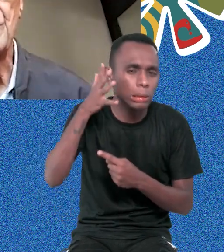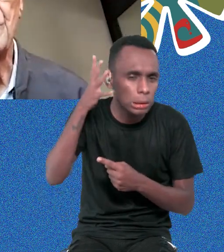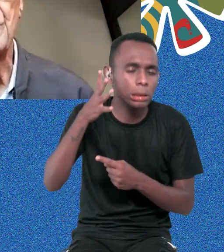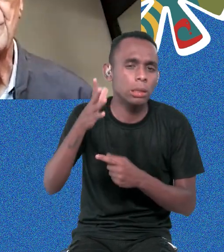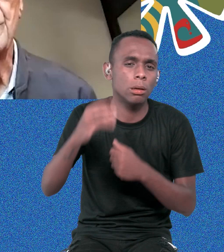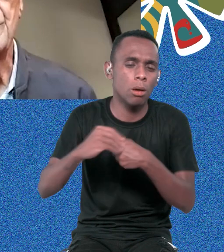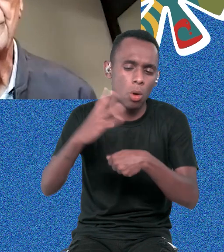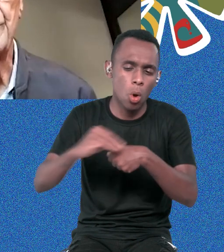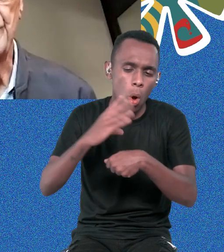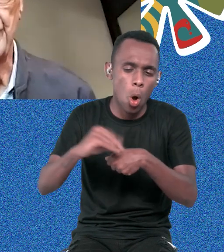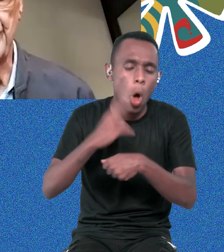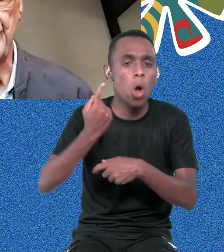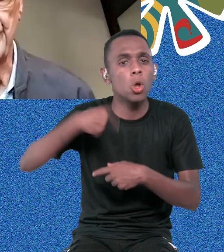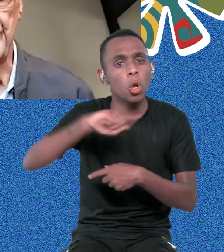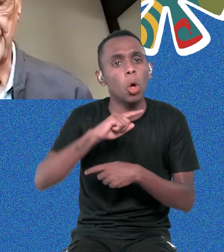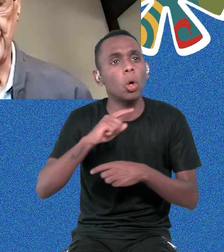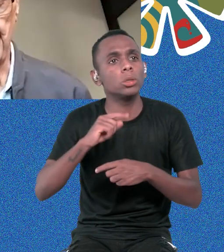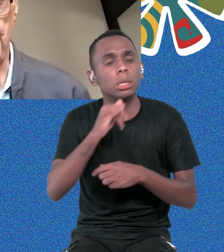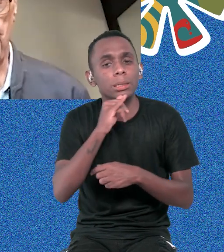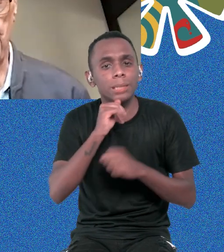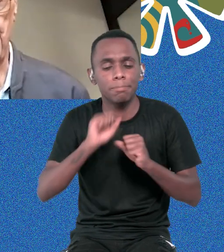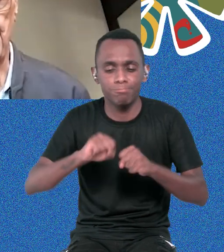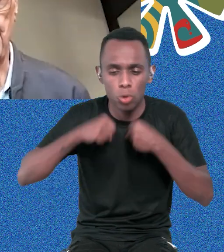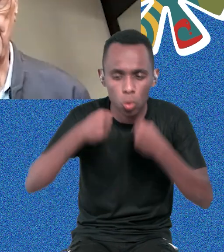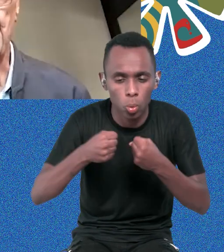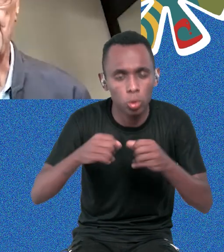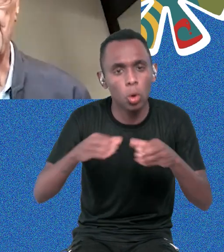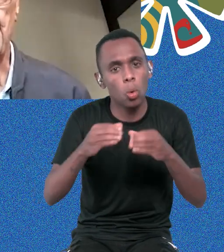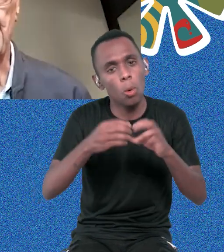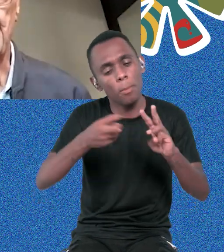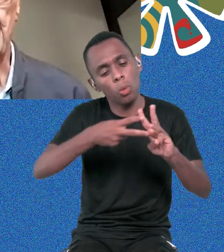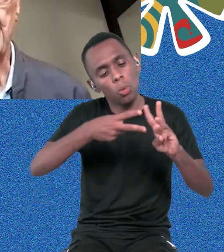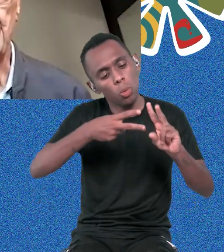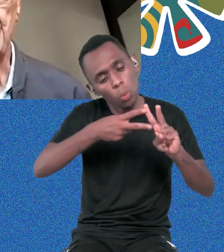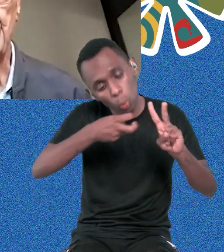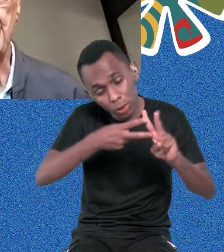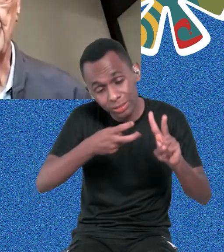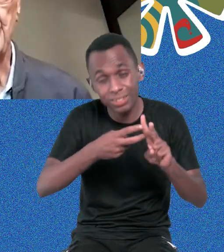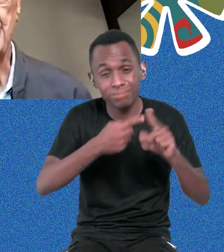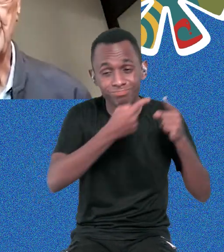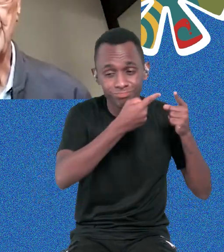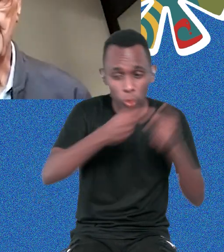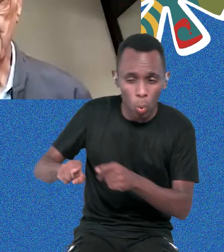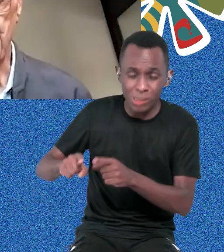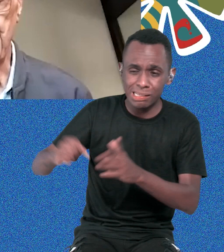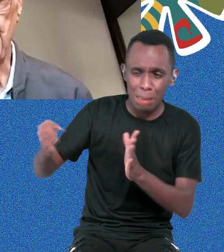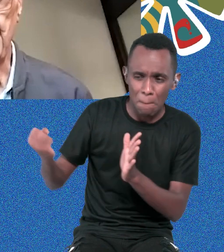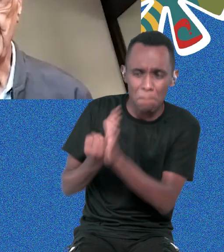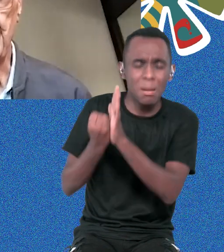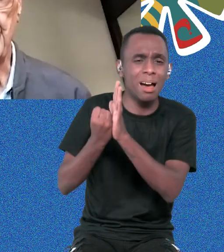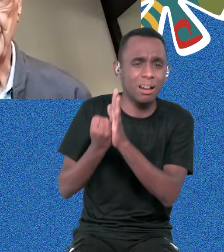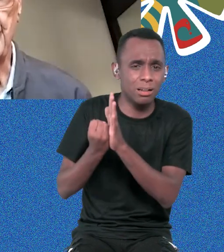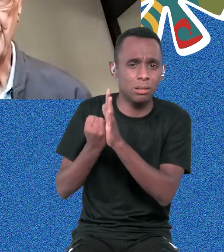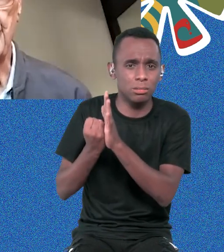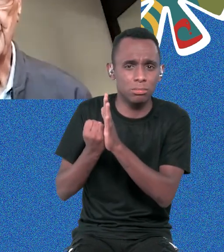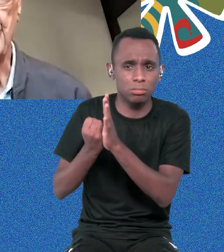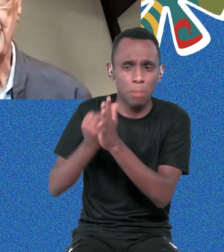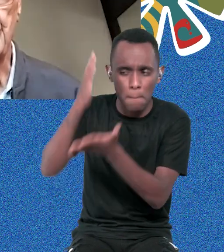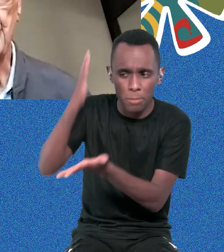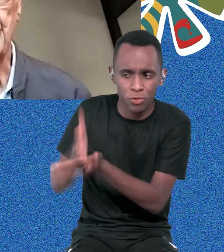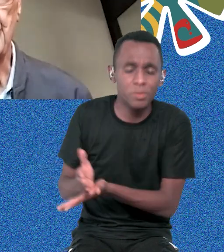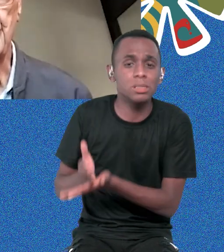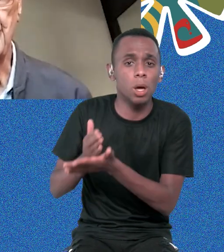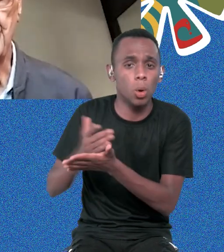né, a luta dos povos indígenas, por exemplo, né, contra o marco temporal e